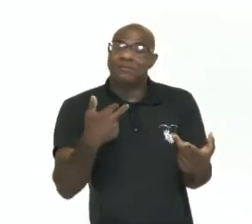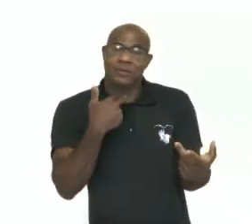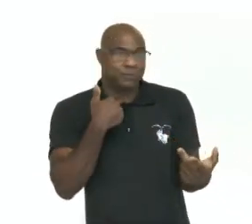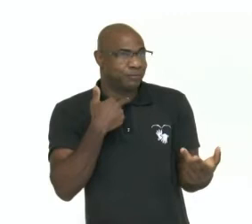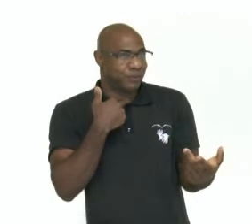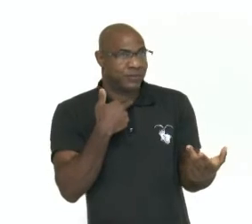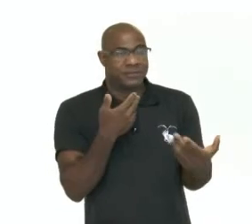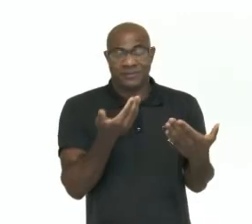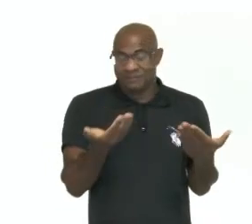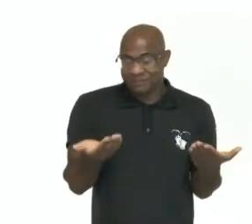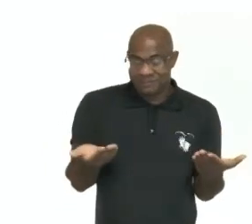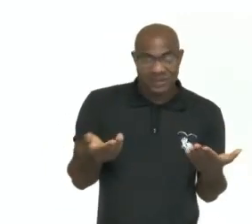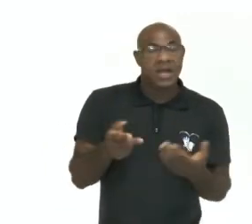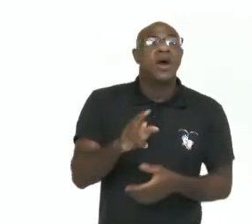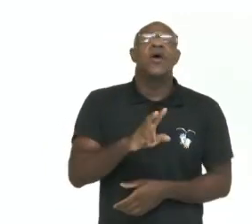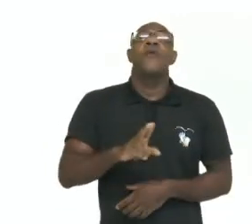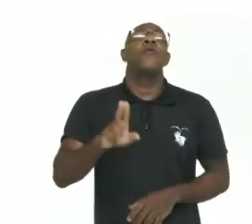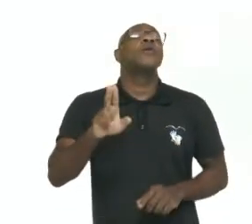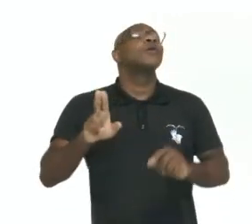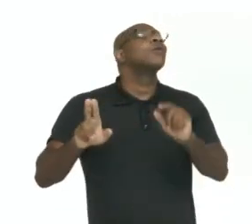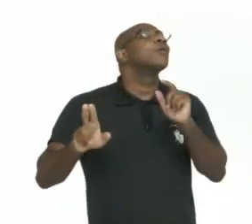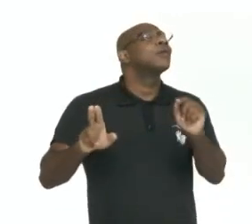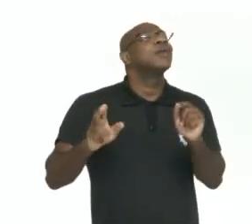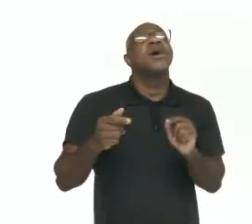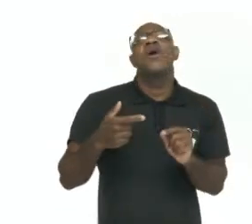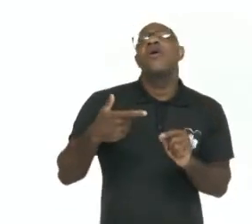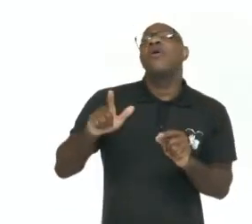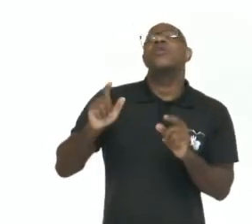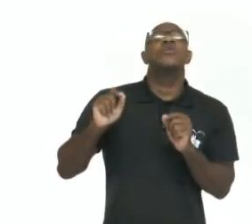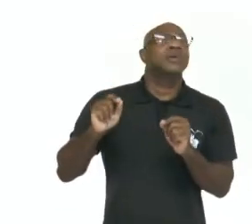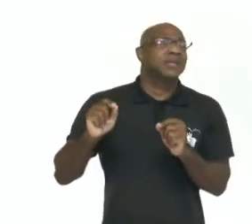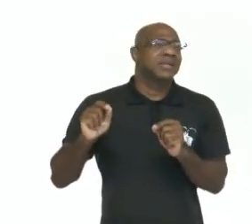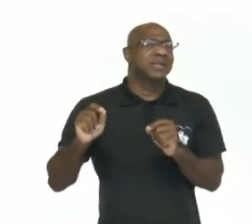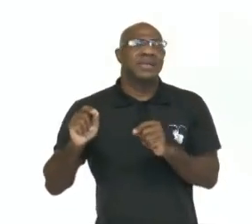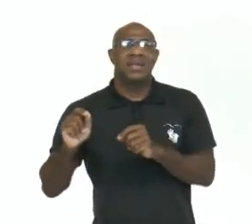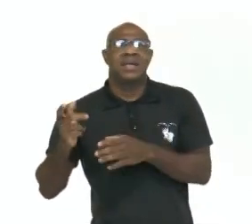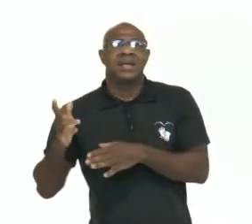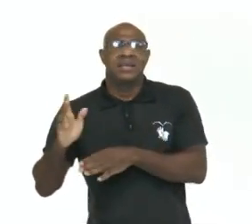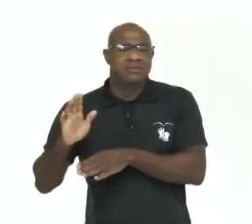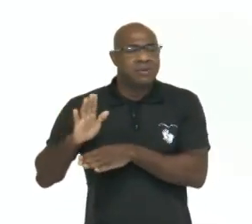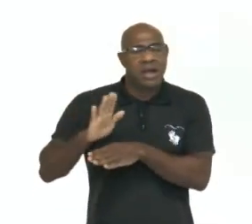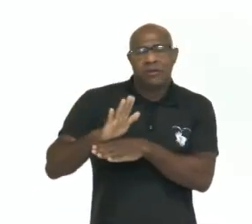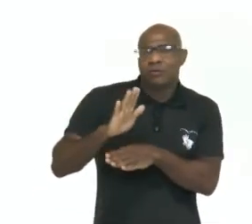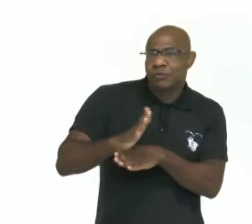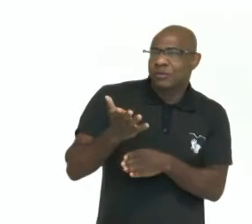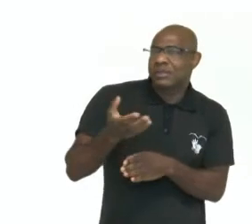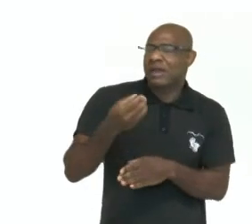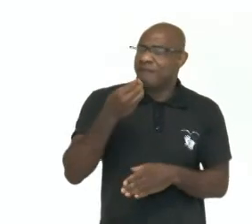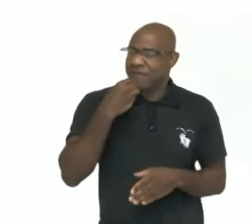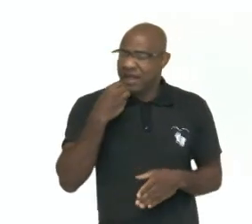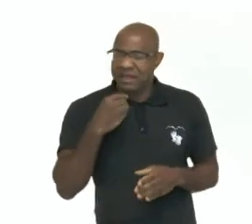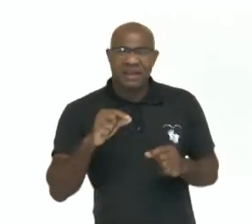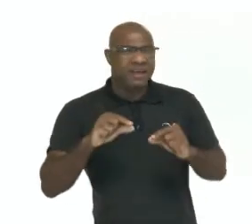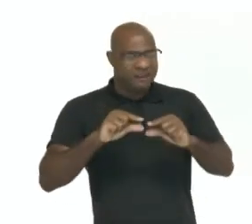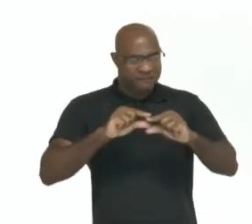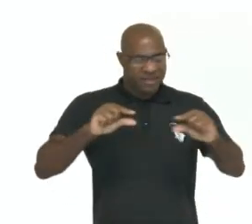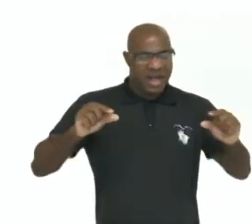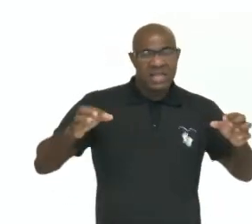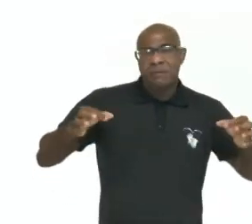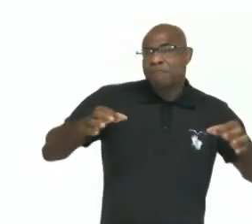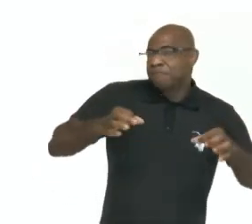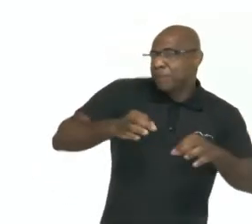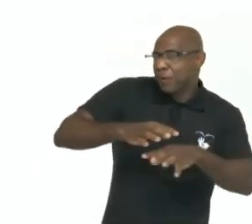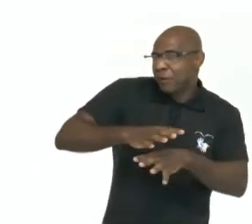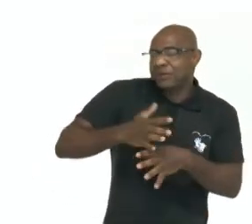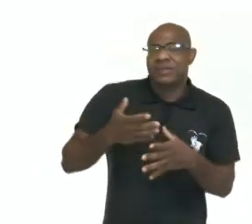exemplos hoje. Uso de outros recursos que deixam o discurso mais fraco. Frases prontas, clichês,